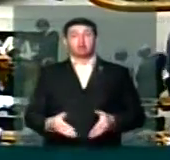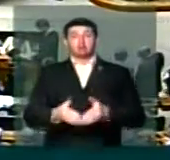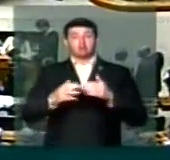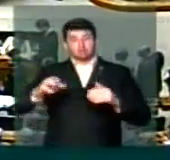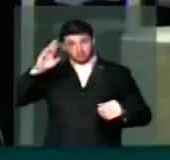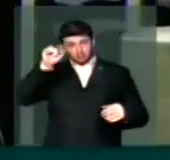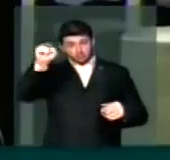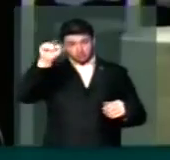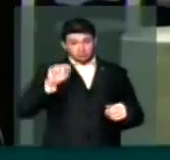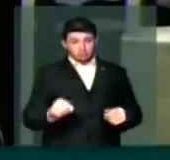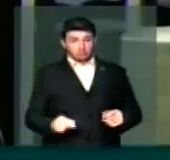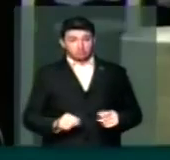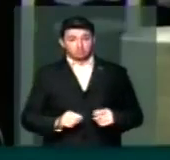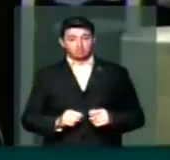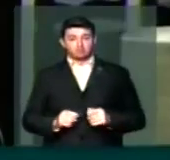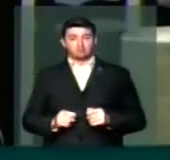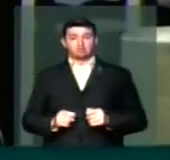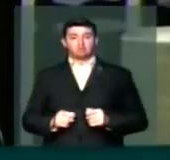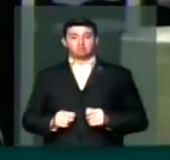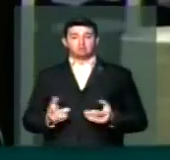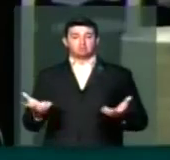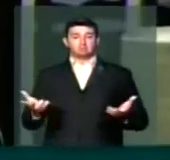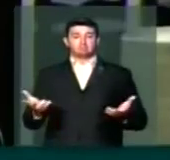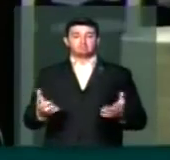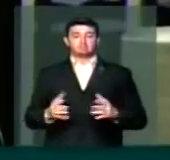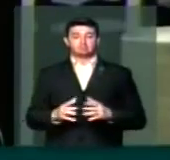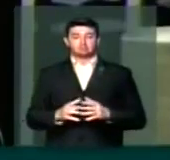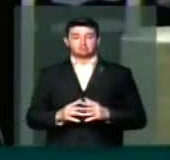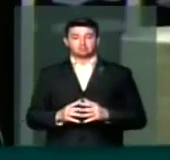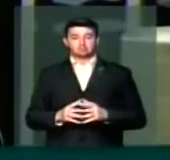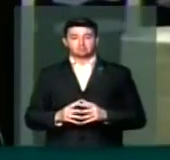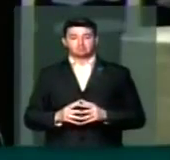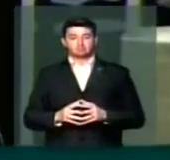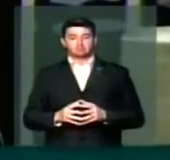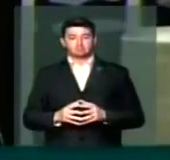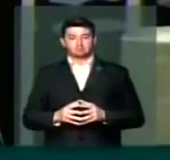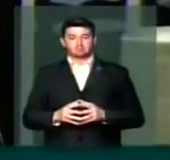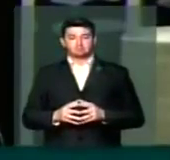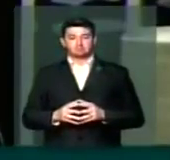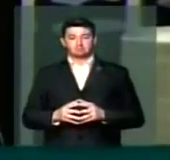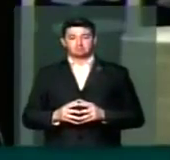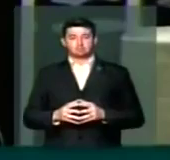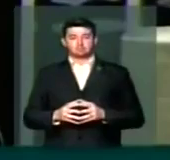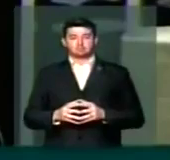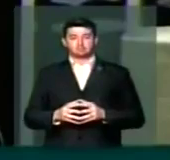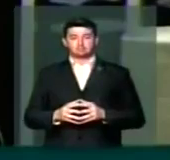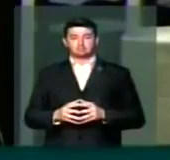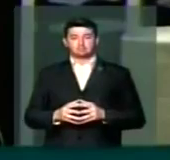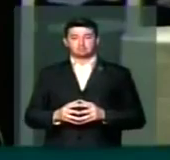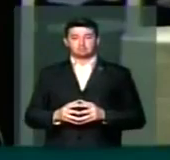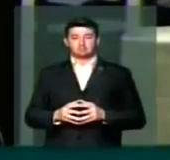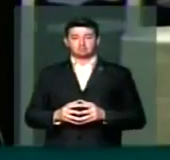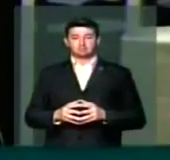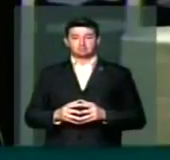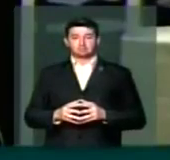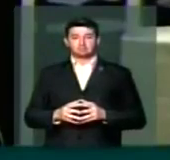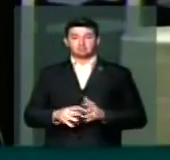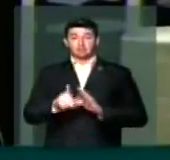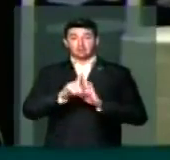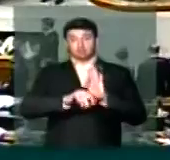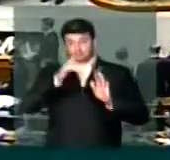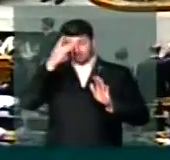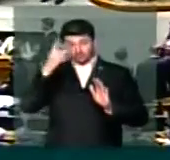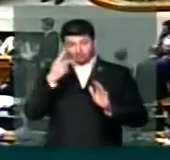a Vossa só para orientar, o PDT vota sim, senhor presidente. Vamos respeitar o orador na tribuna, por favor. Senhor presidente, eu estou inscrito na lista